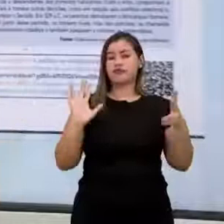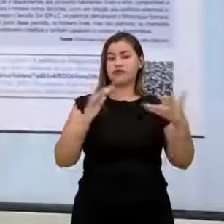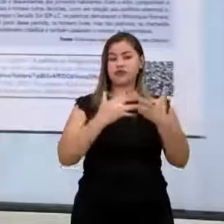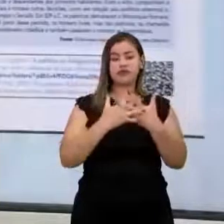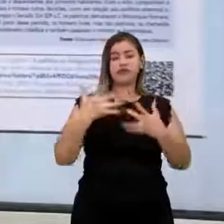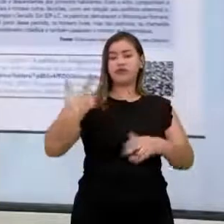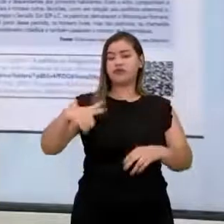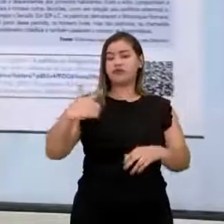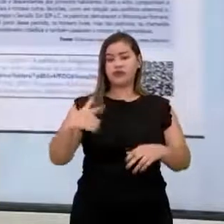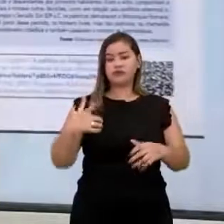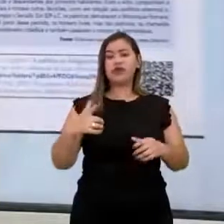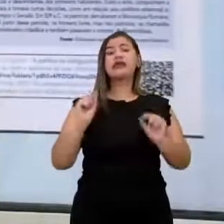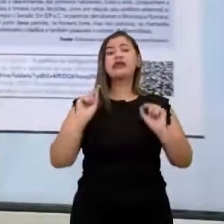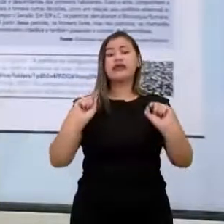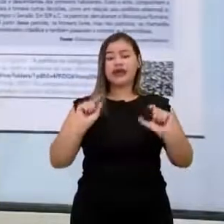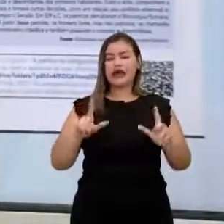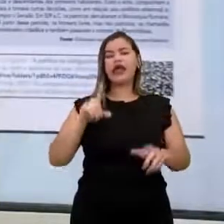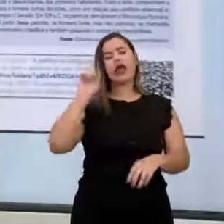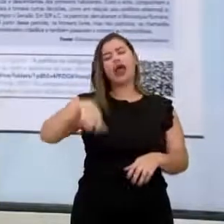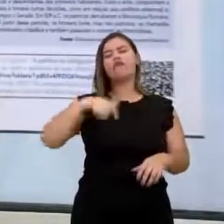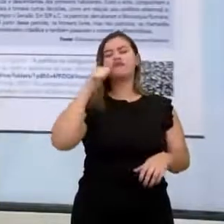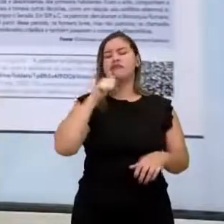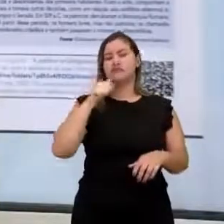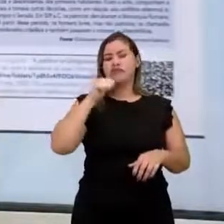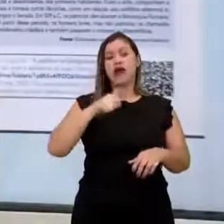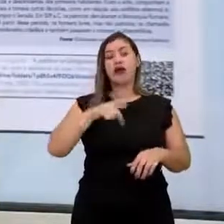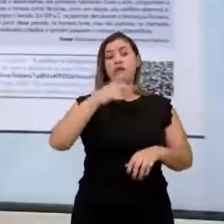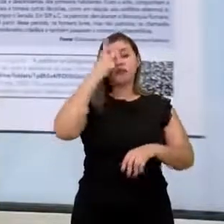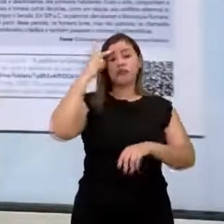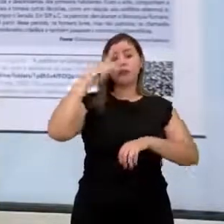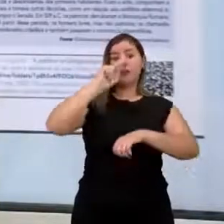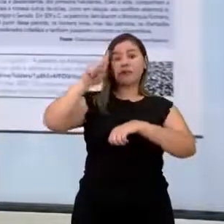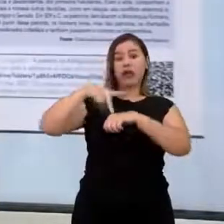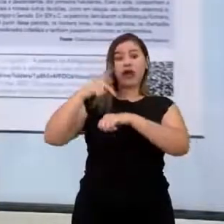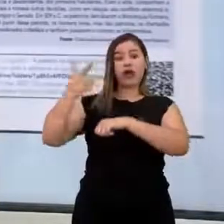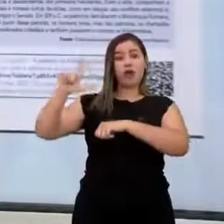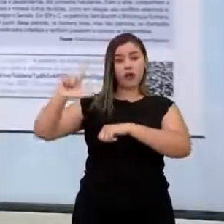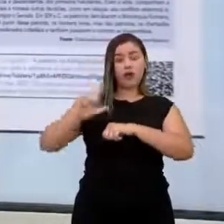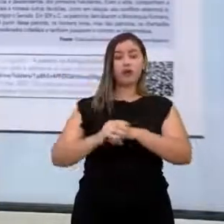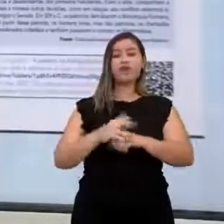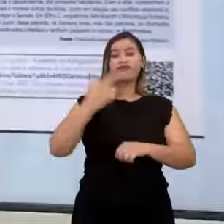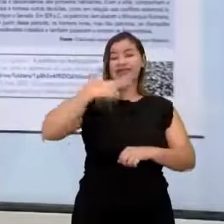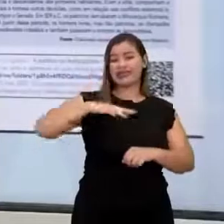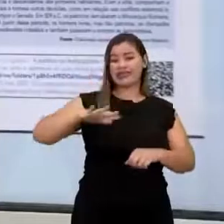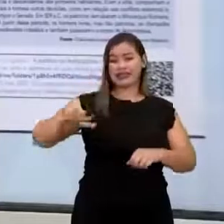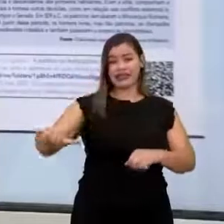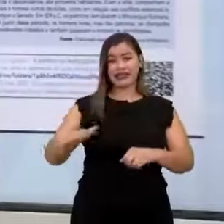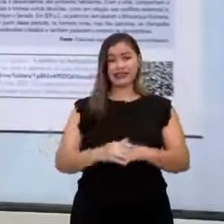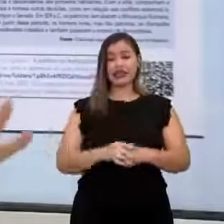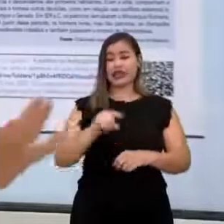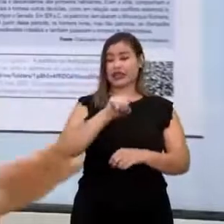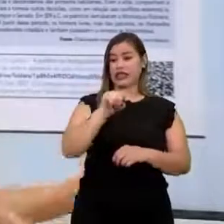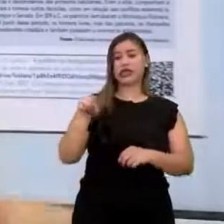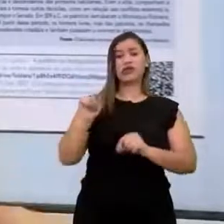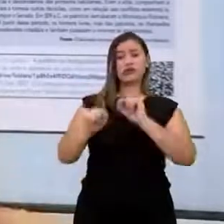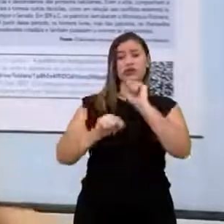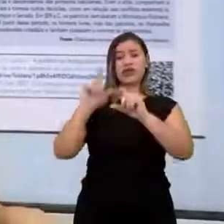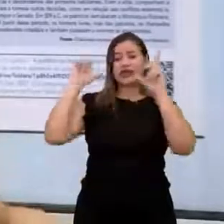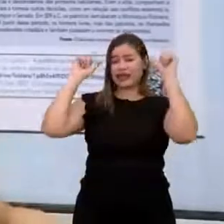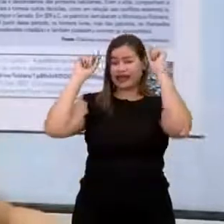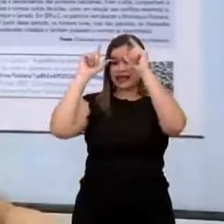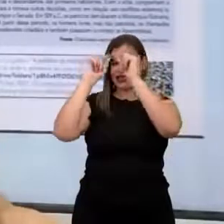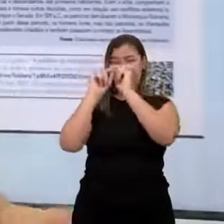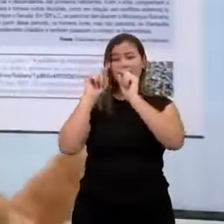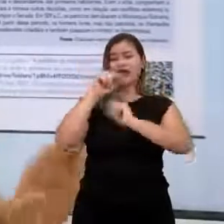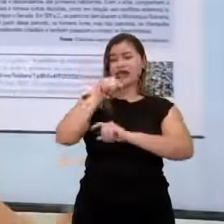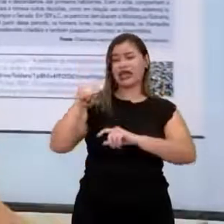cidadania? Mulheres, estrangeiros, crianças. Estes, lá na Grécia